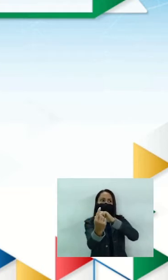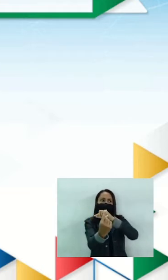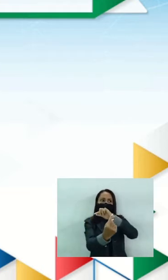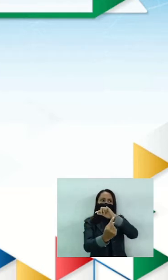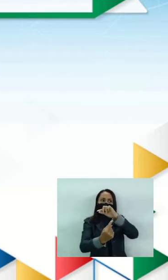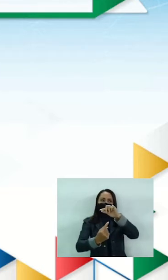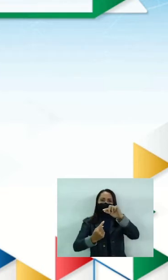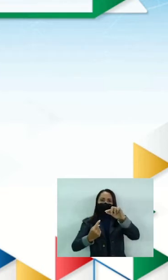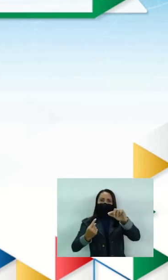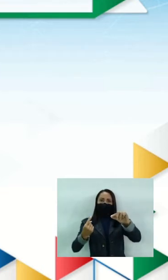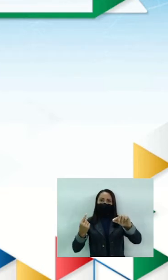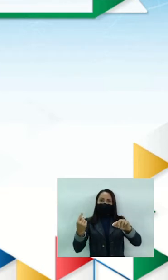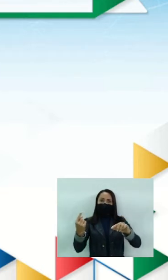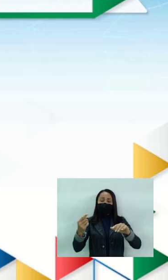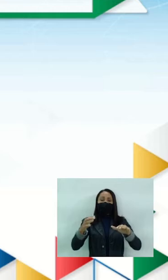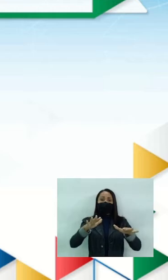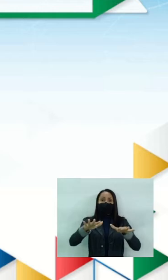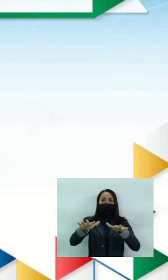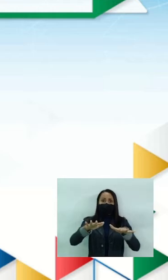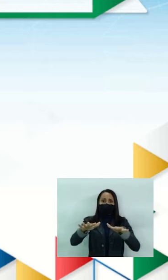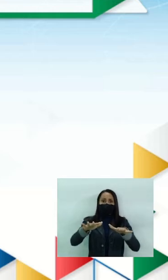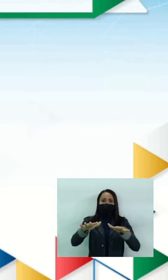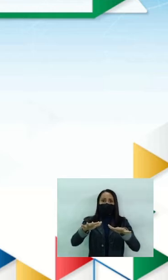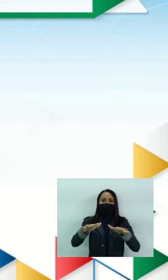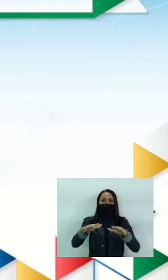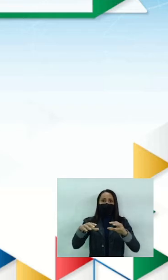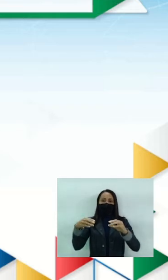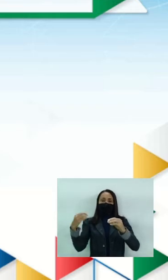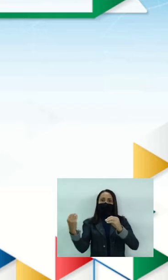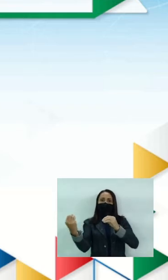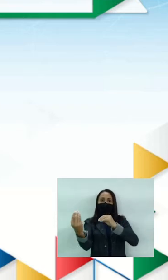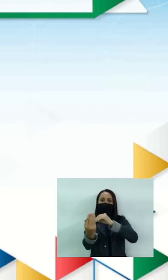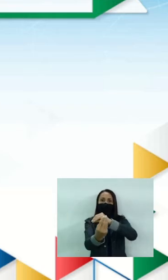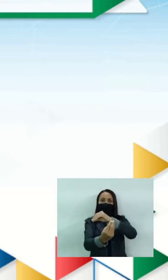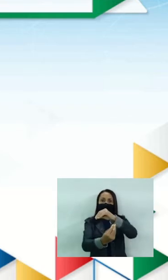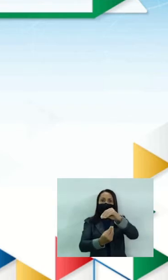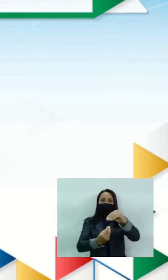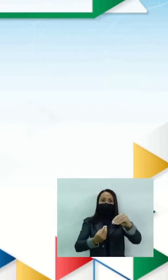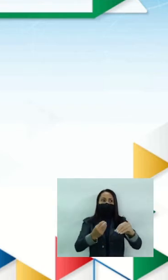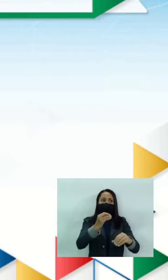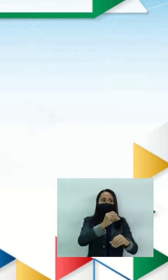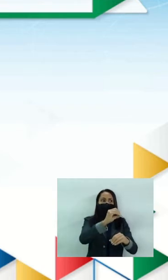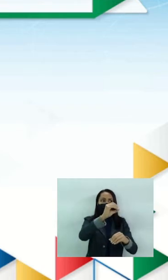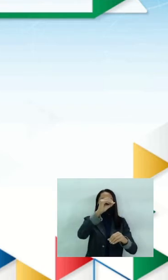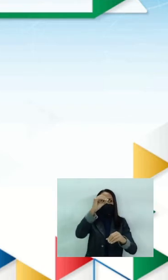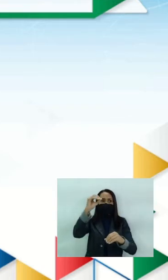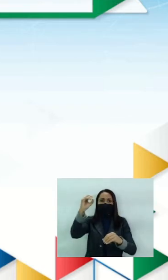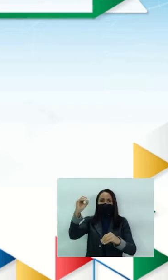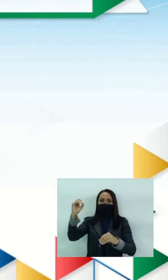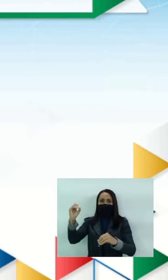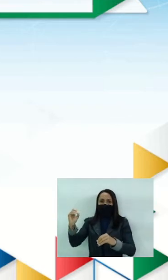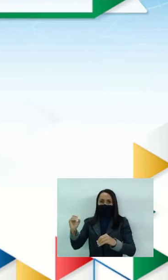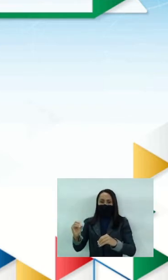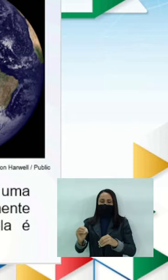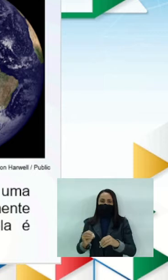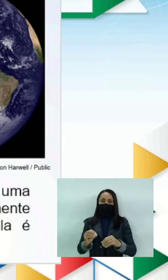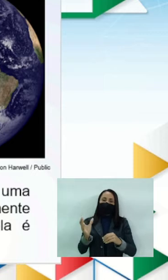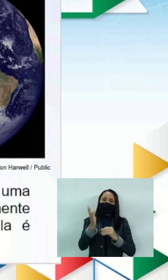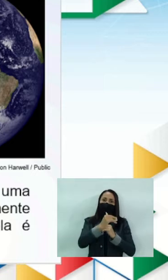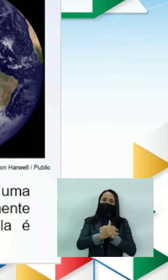Fazendo o seu movimento de rotação e possivelmente um movimento de translação ao redor do Sol, tá certo? Vamos